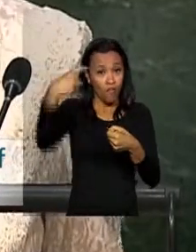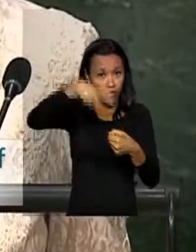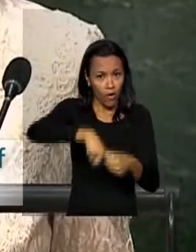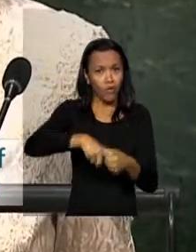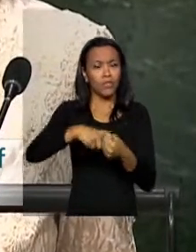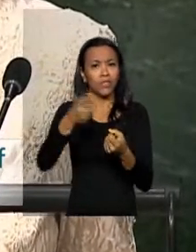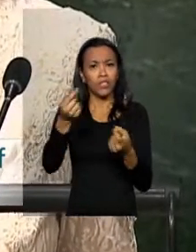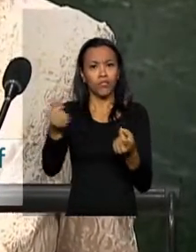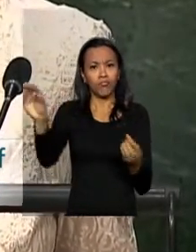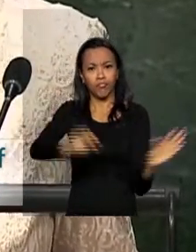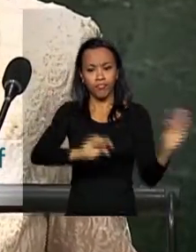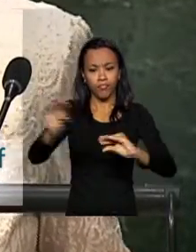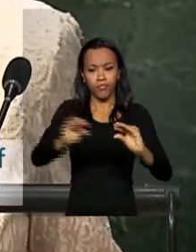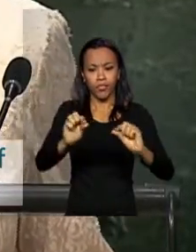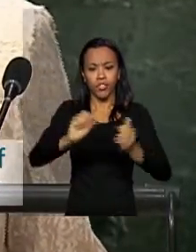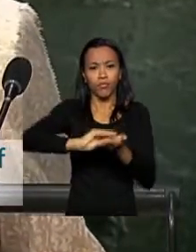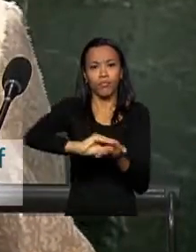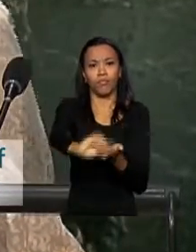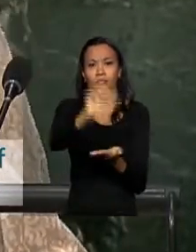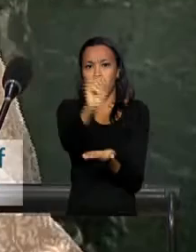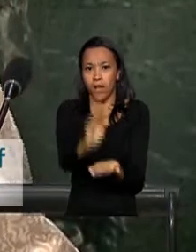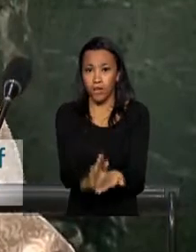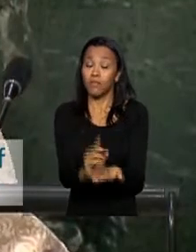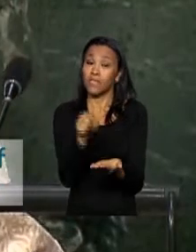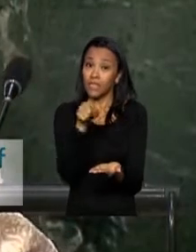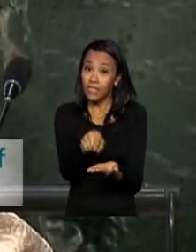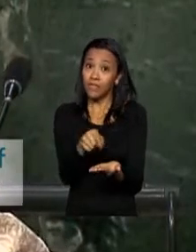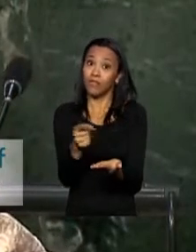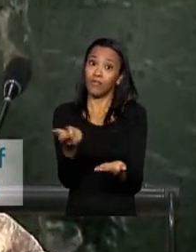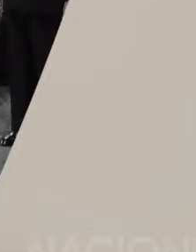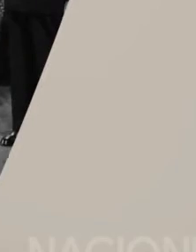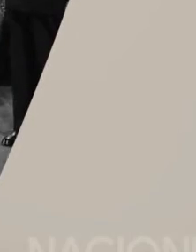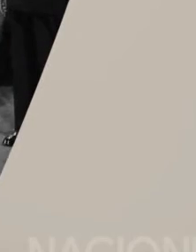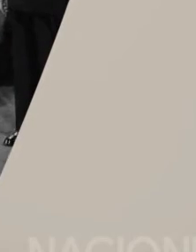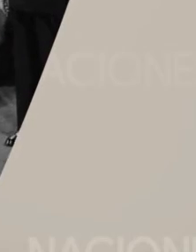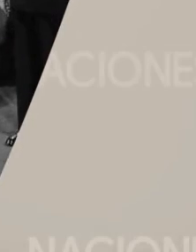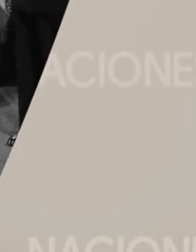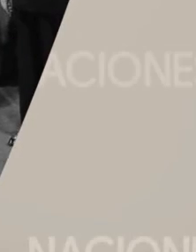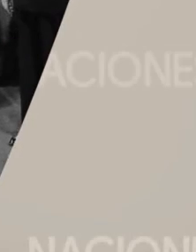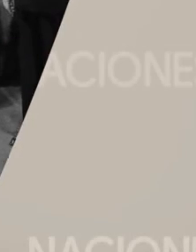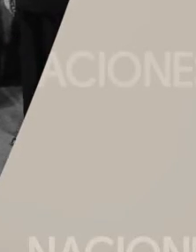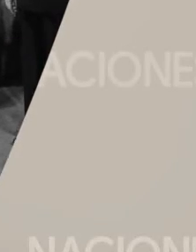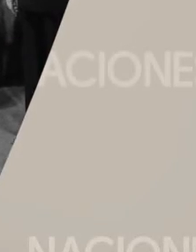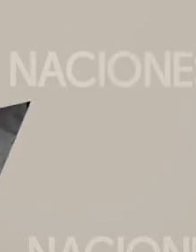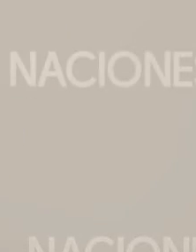contribuirão para uma maior expansão do consumo das famílias.